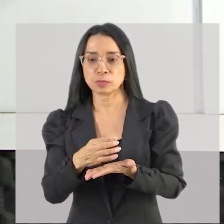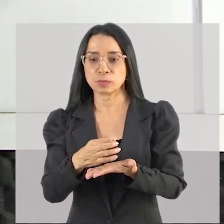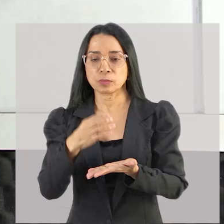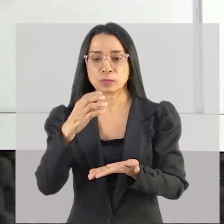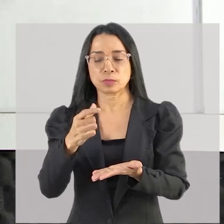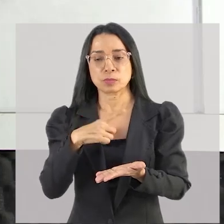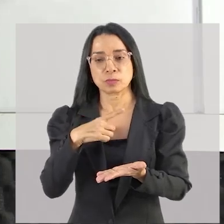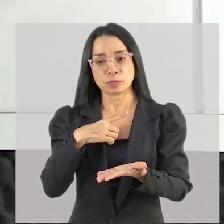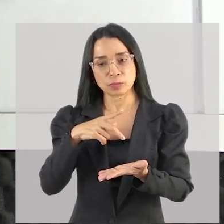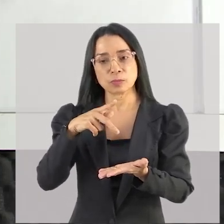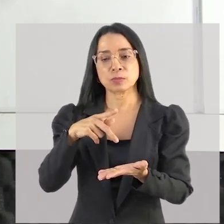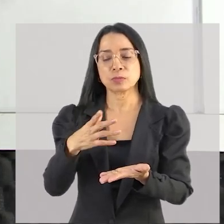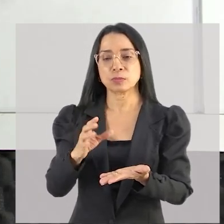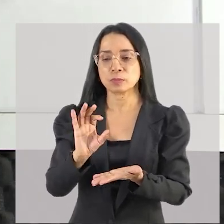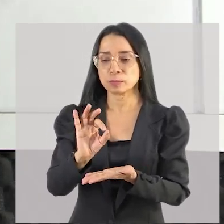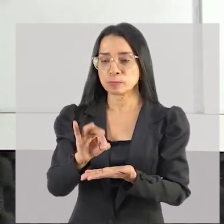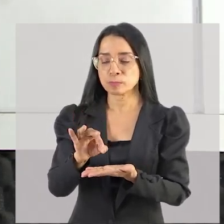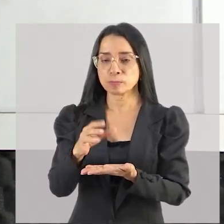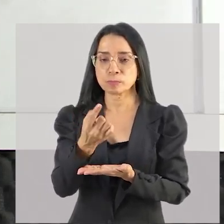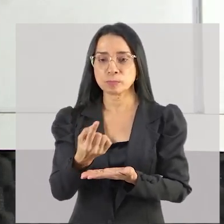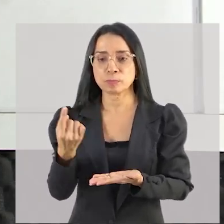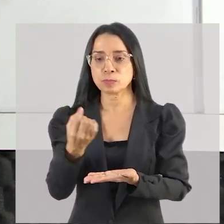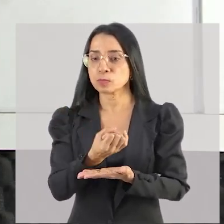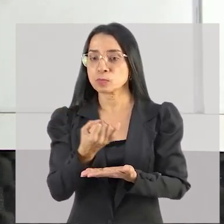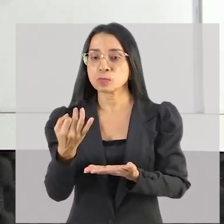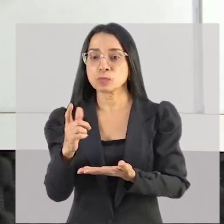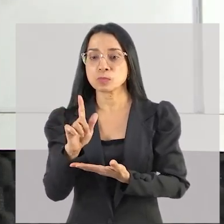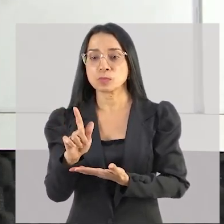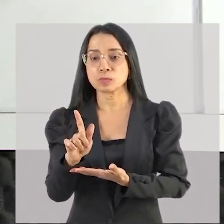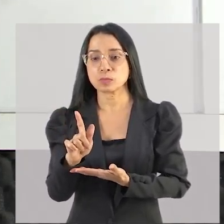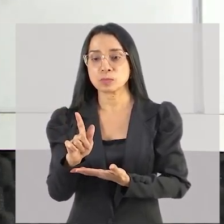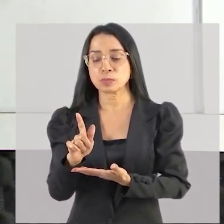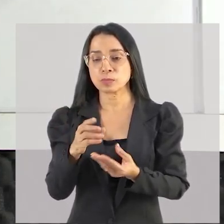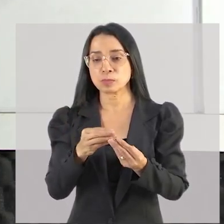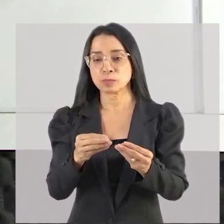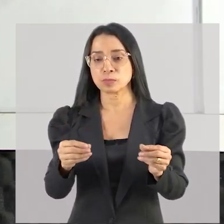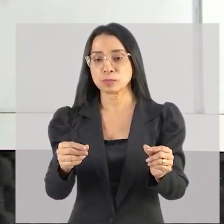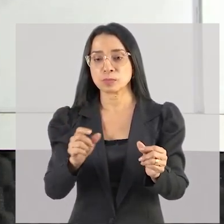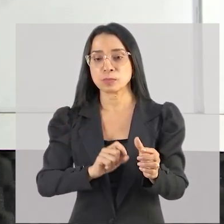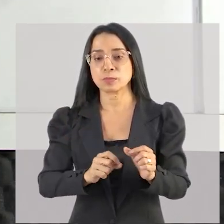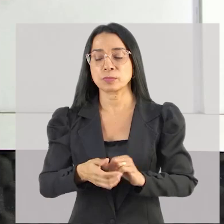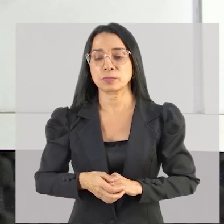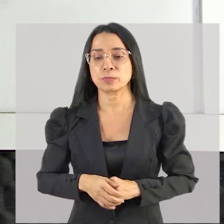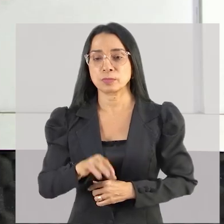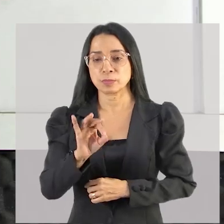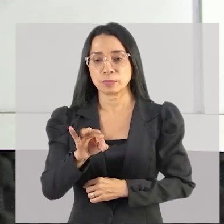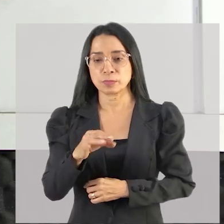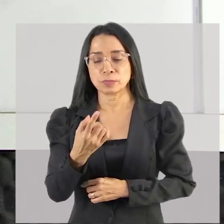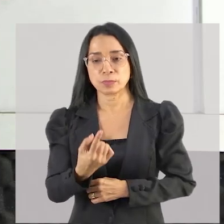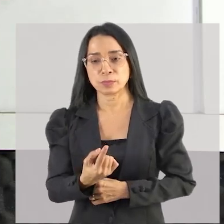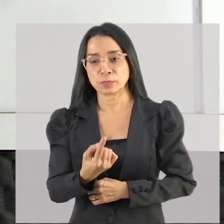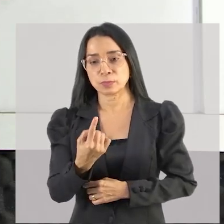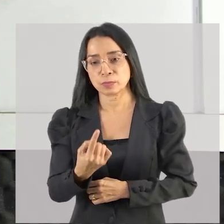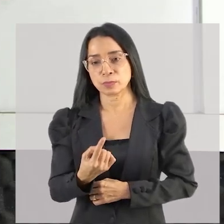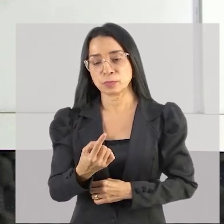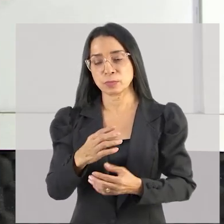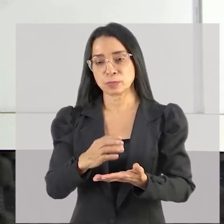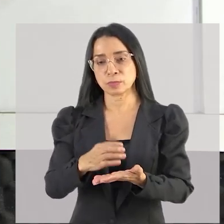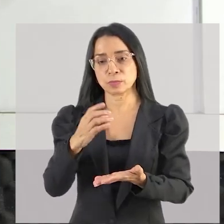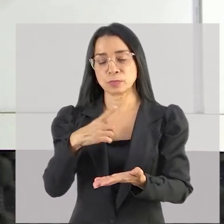eu terei exatamente quantas gramas de farinha, certo? Então, em uma